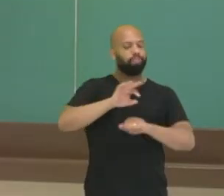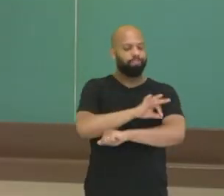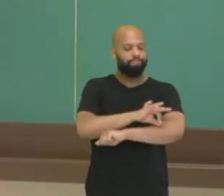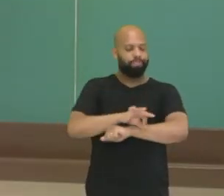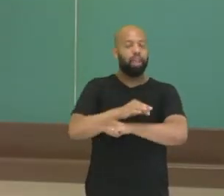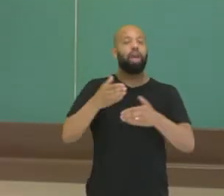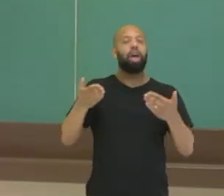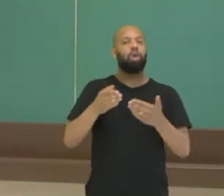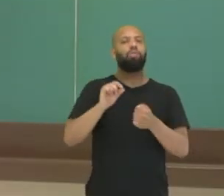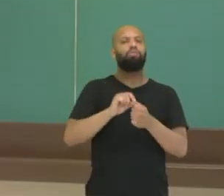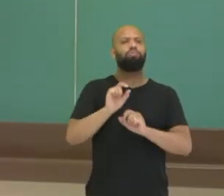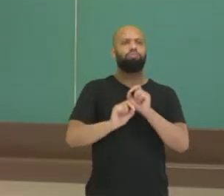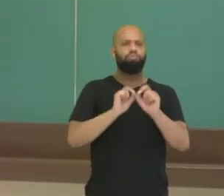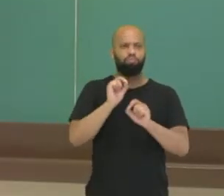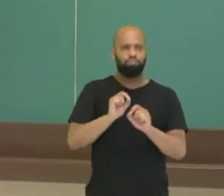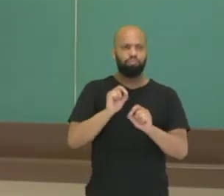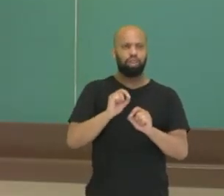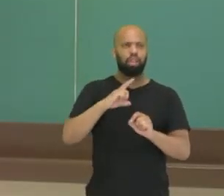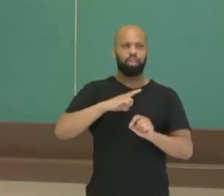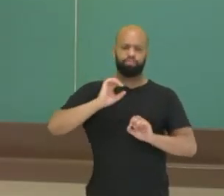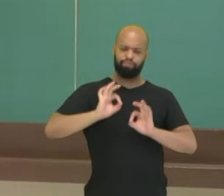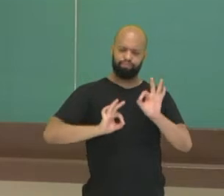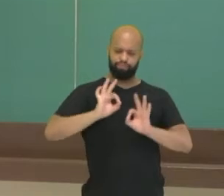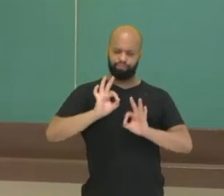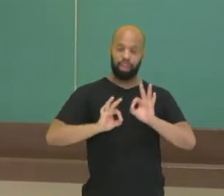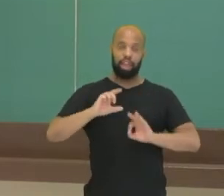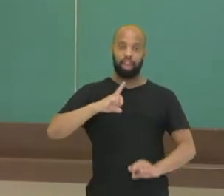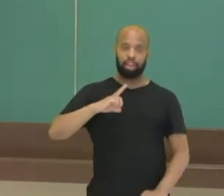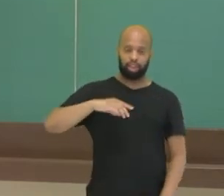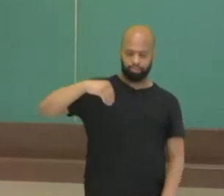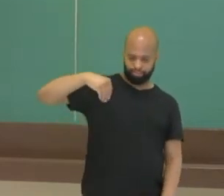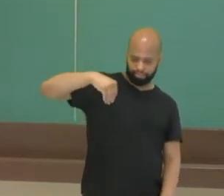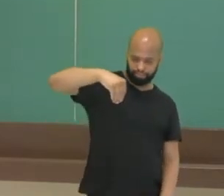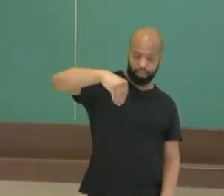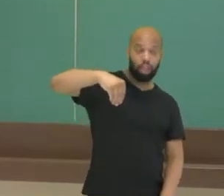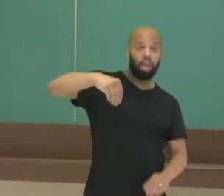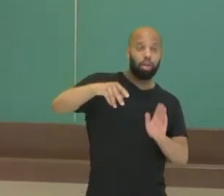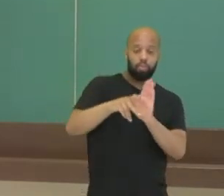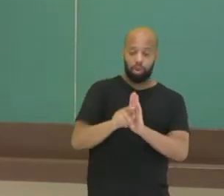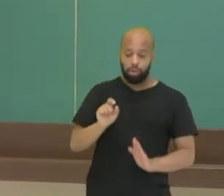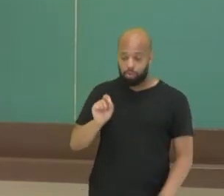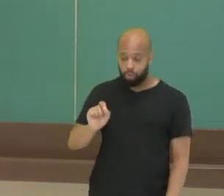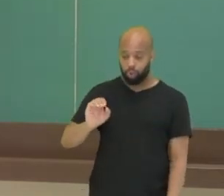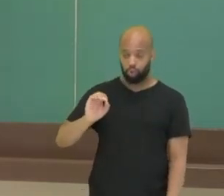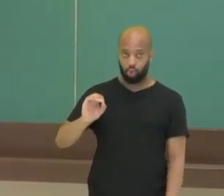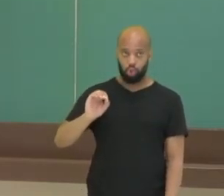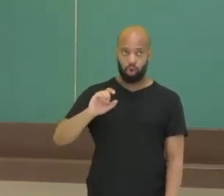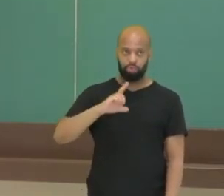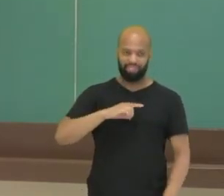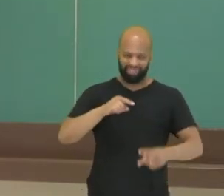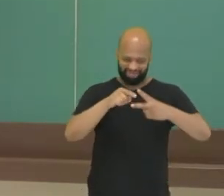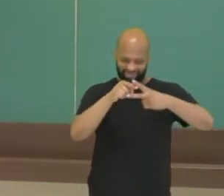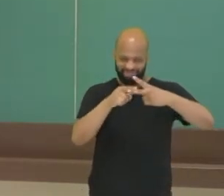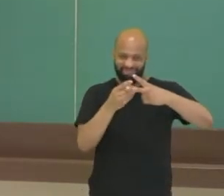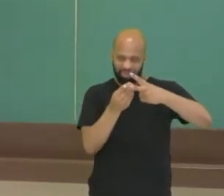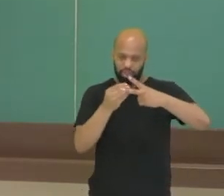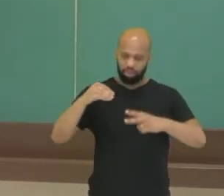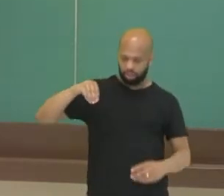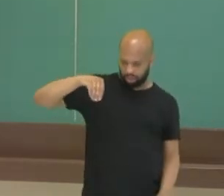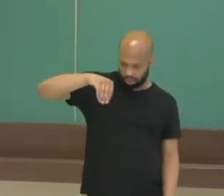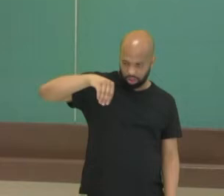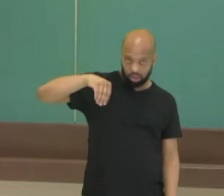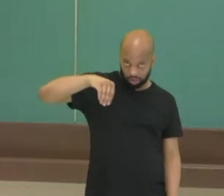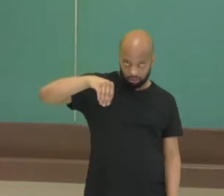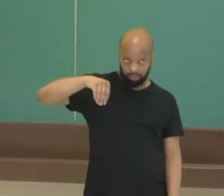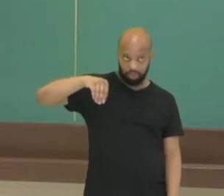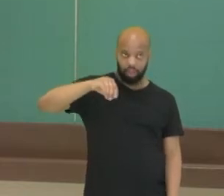o que vai acontecer? Nós ajustamos o centro do transferidor sobre o ponto O. Então, o centro vai ficar aqui no ponto O. E a linha de fé,